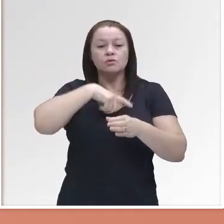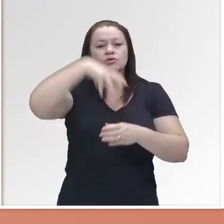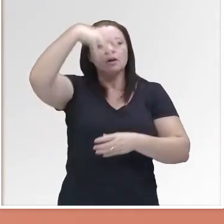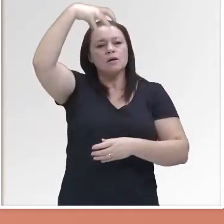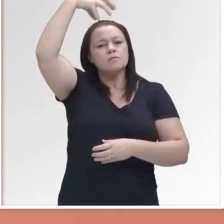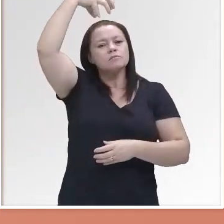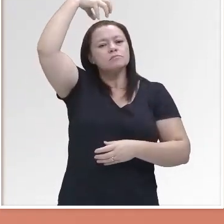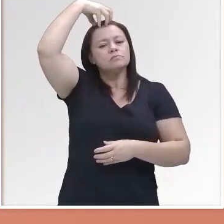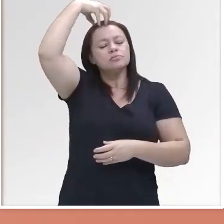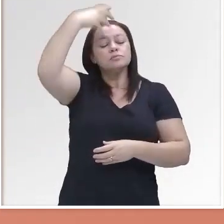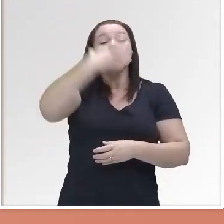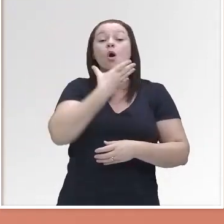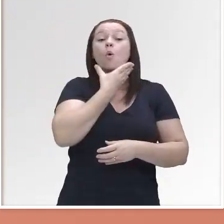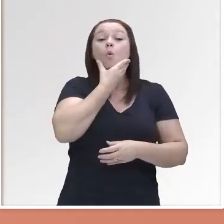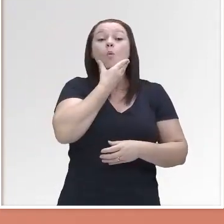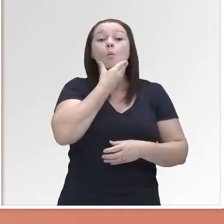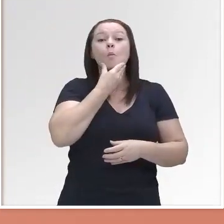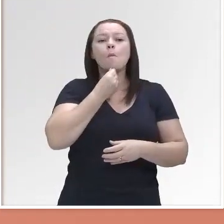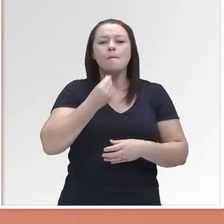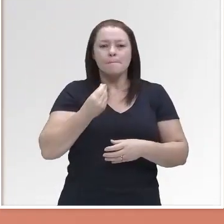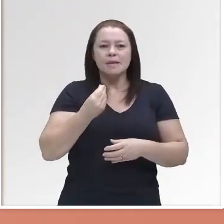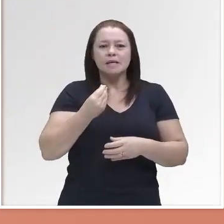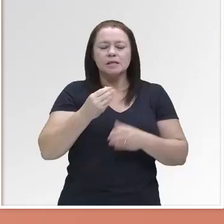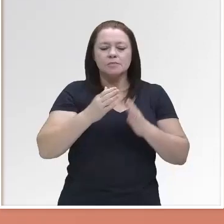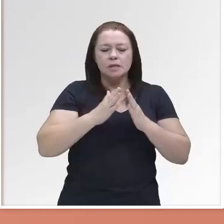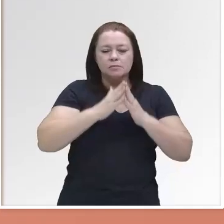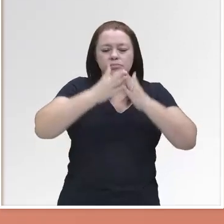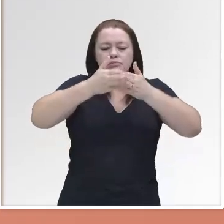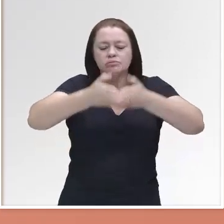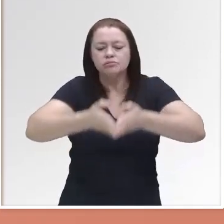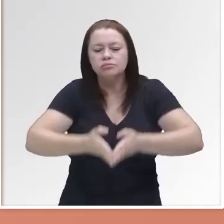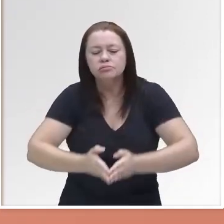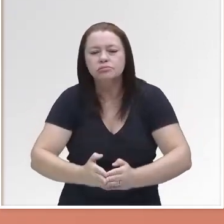ele acordar, que ficou encantado com sua voz.